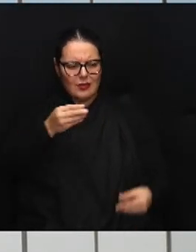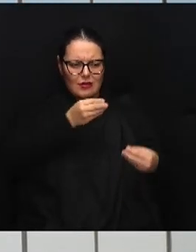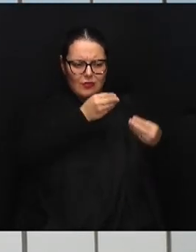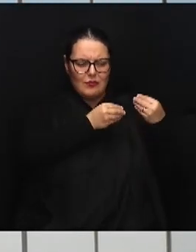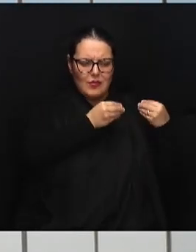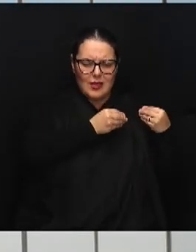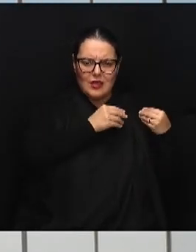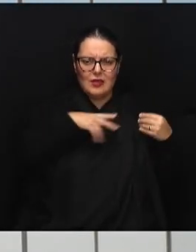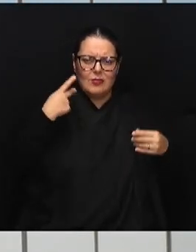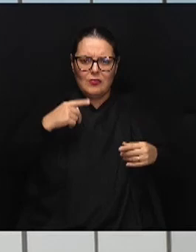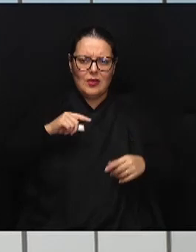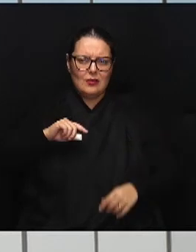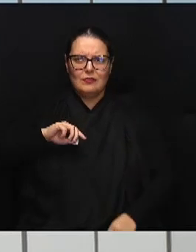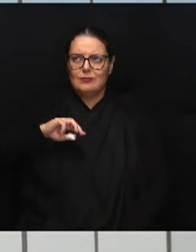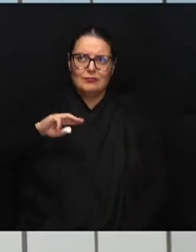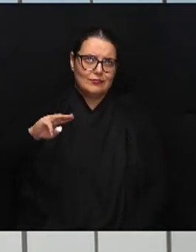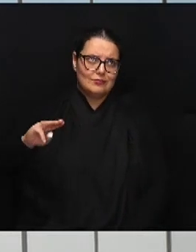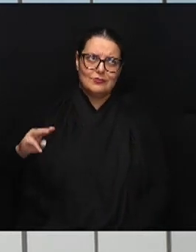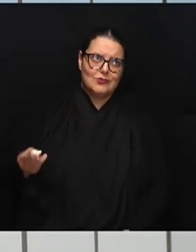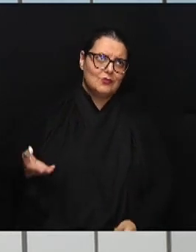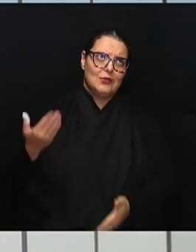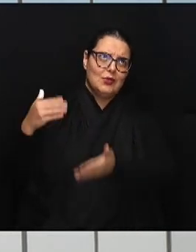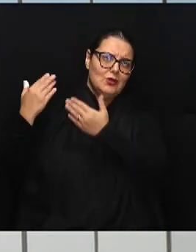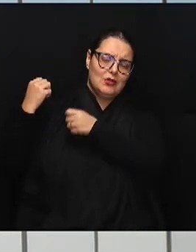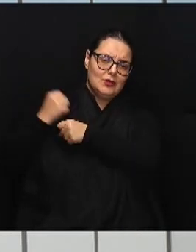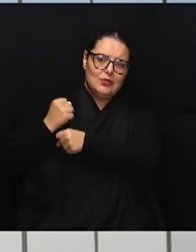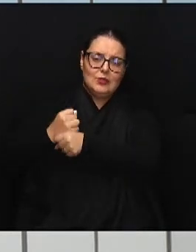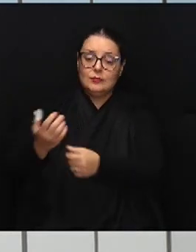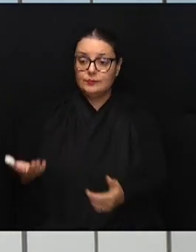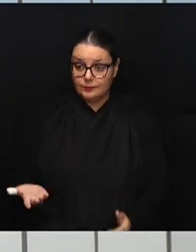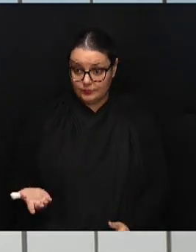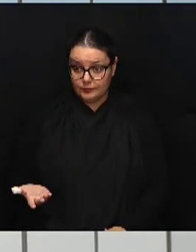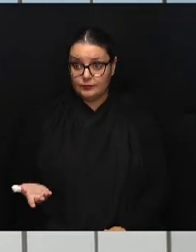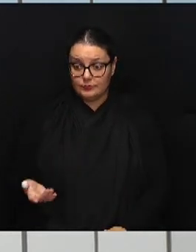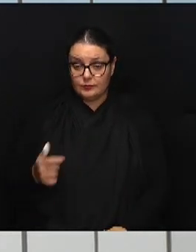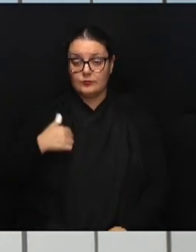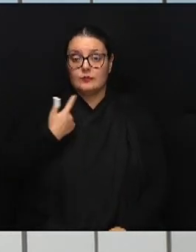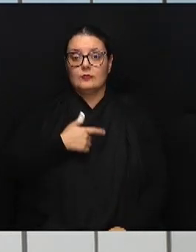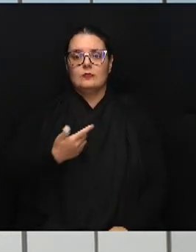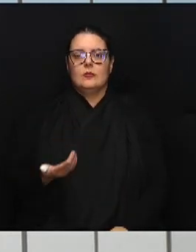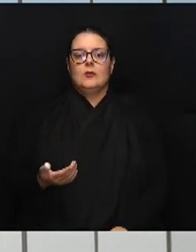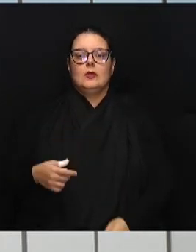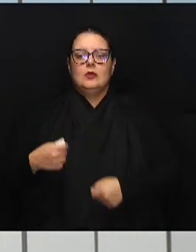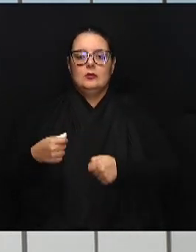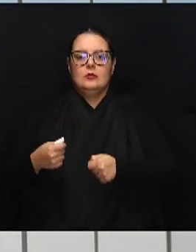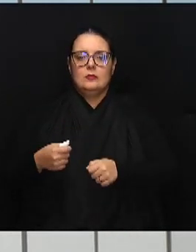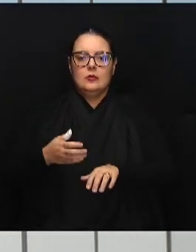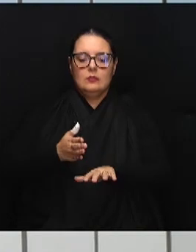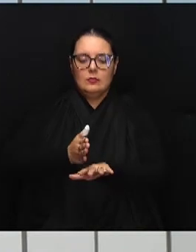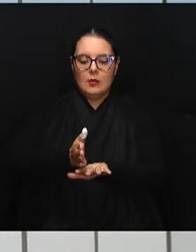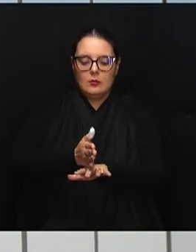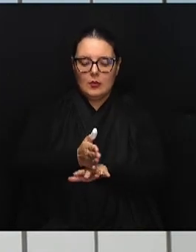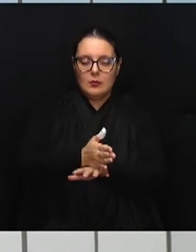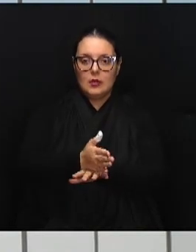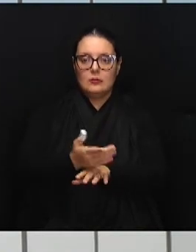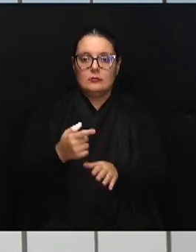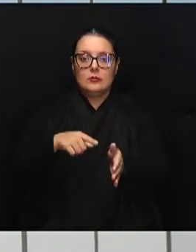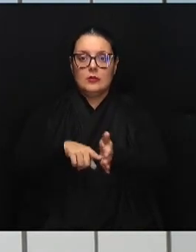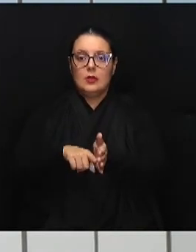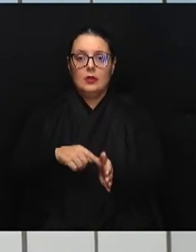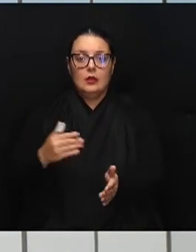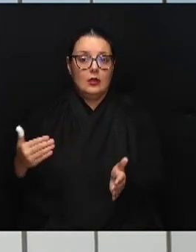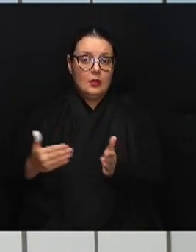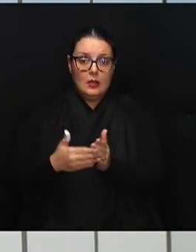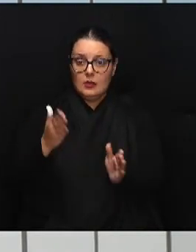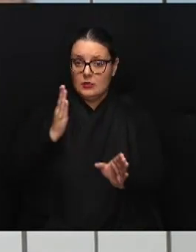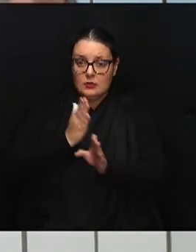né, milenar? Então, a gente precisa passar por esses questionamentos até a gente se encontrar